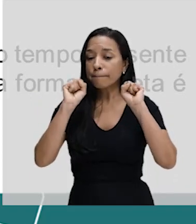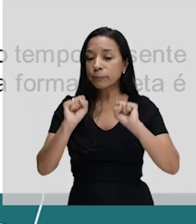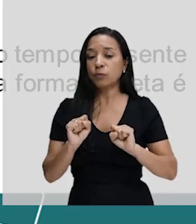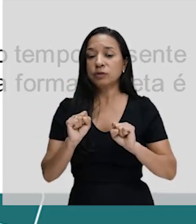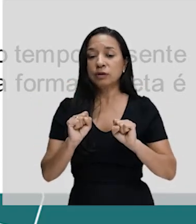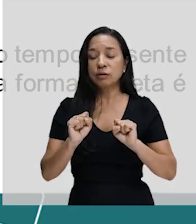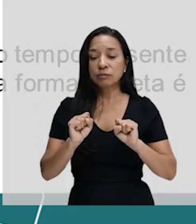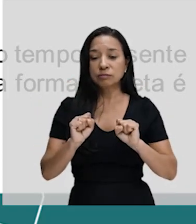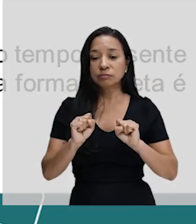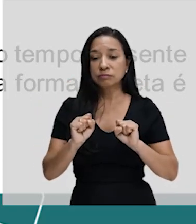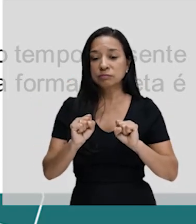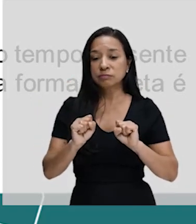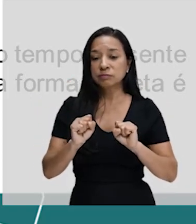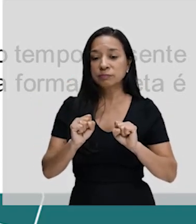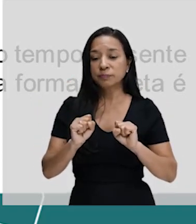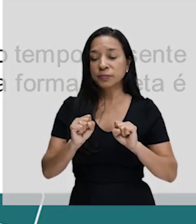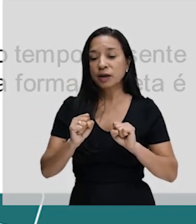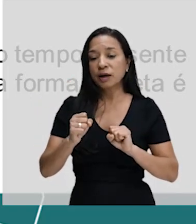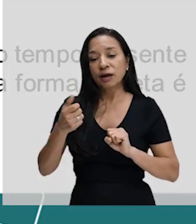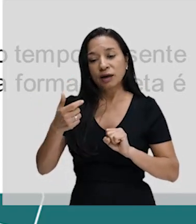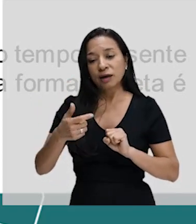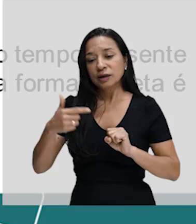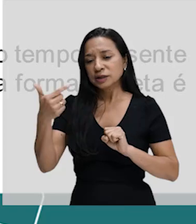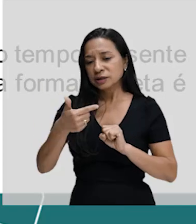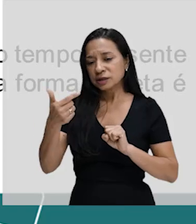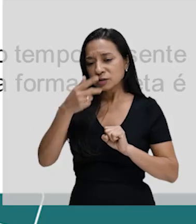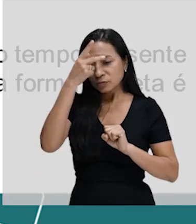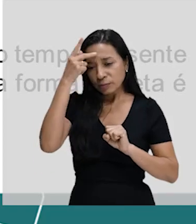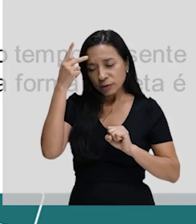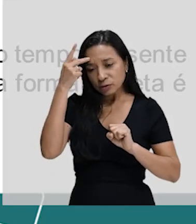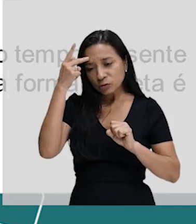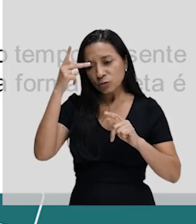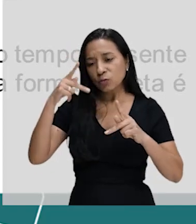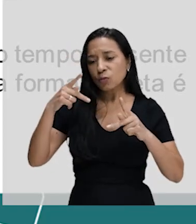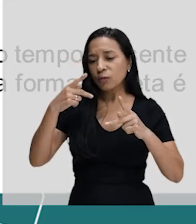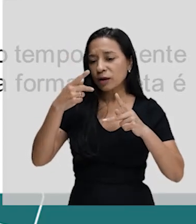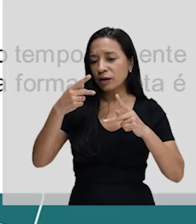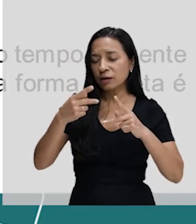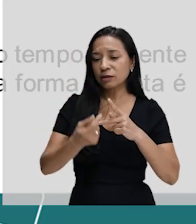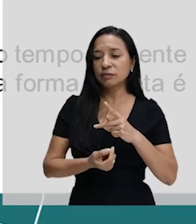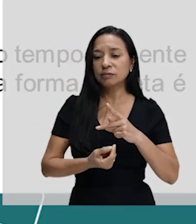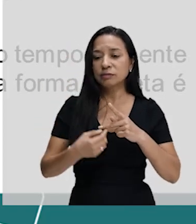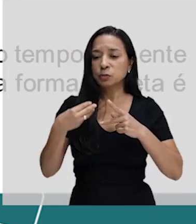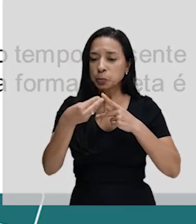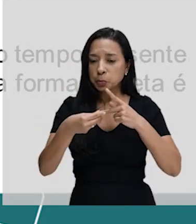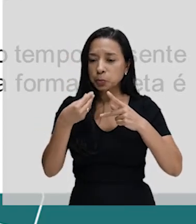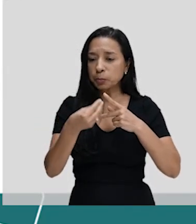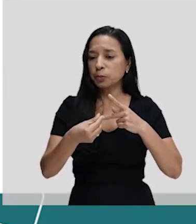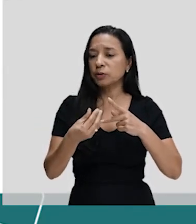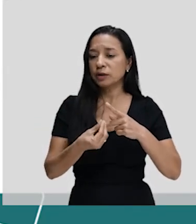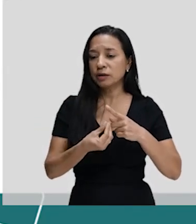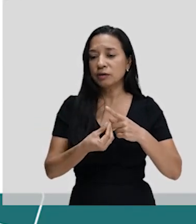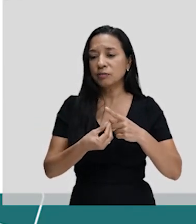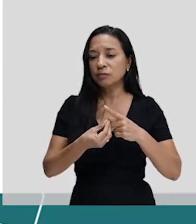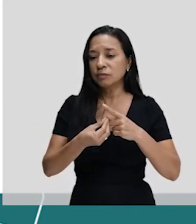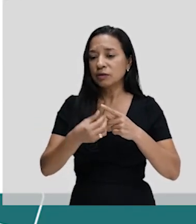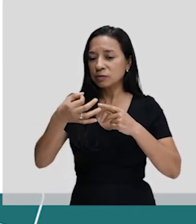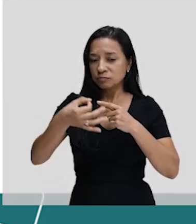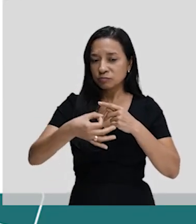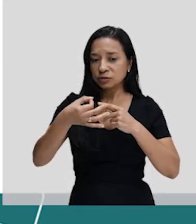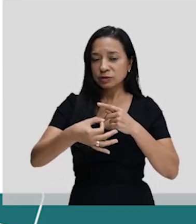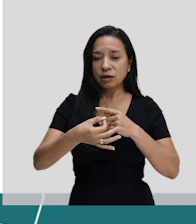acento, com tilde, tá? Então, vosotros podeis, alternativa D, a alternativa